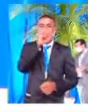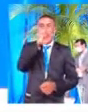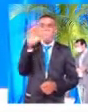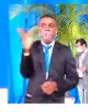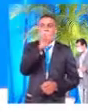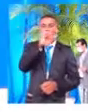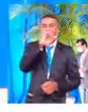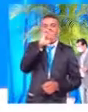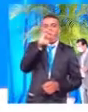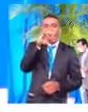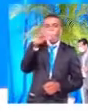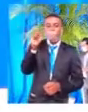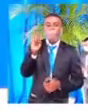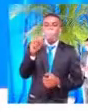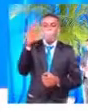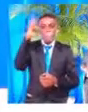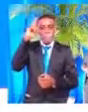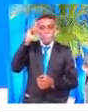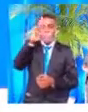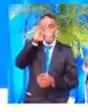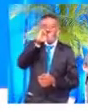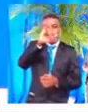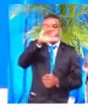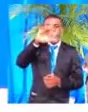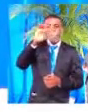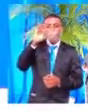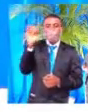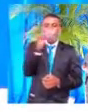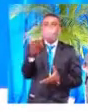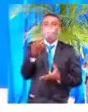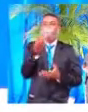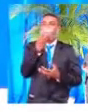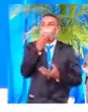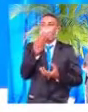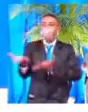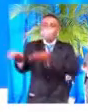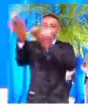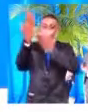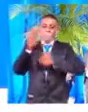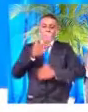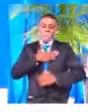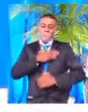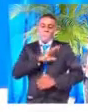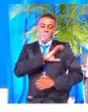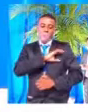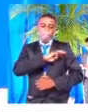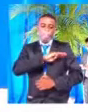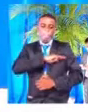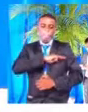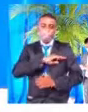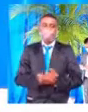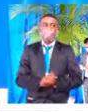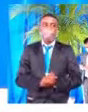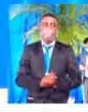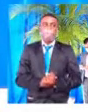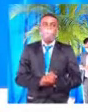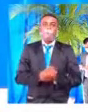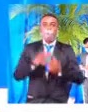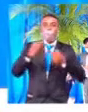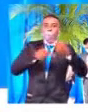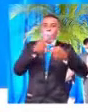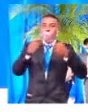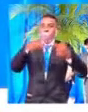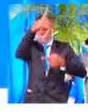senhor ministro de Estado Milton Ribeiro, seja bem-vindo a Coração de Maria. Demais